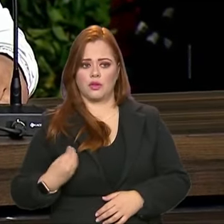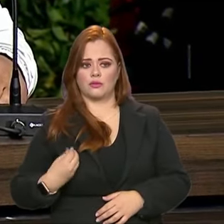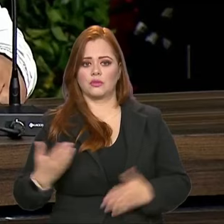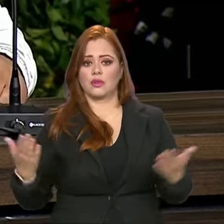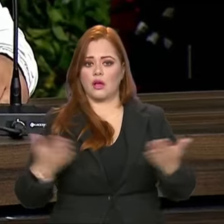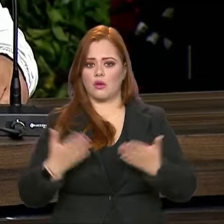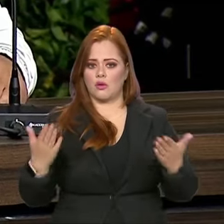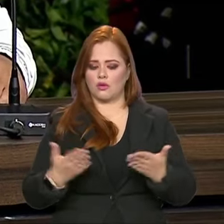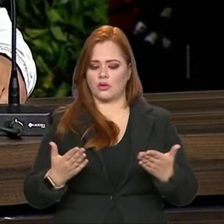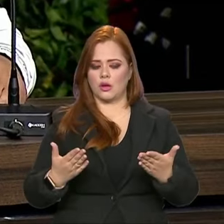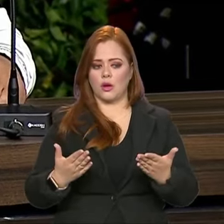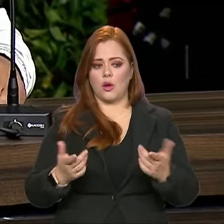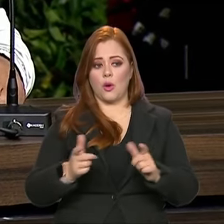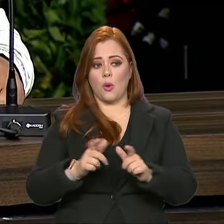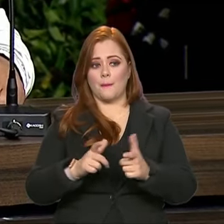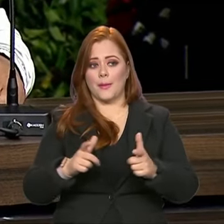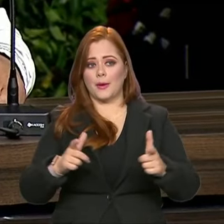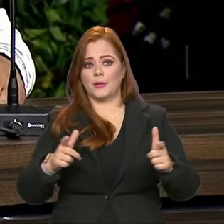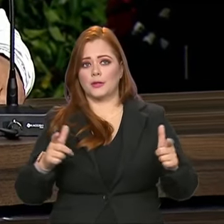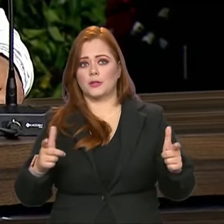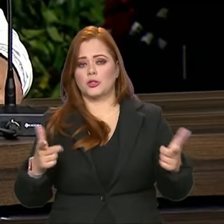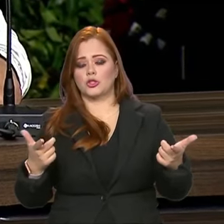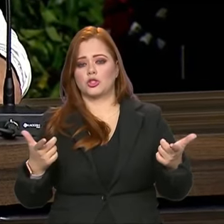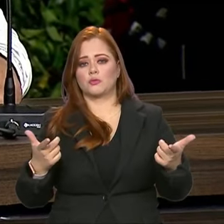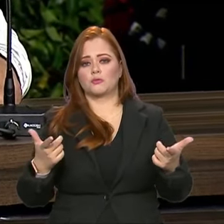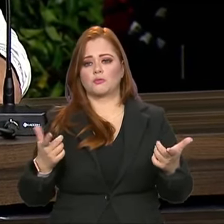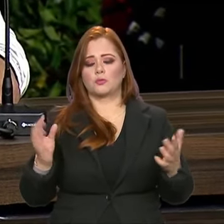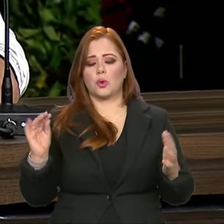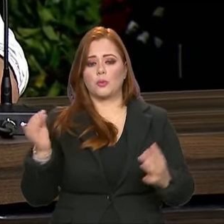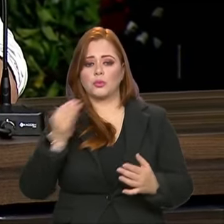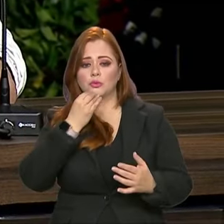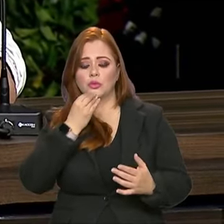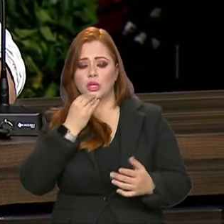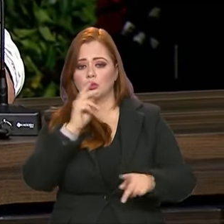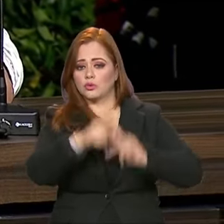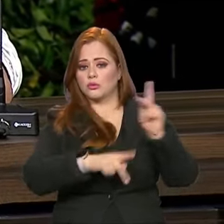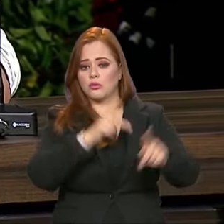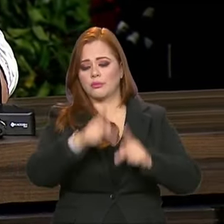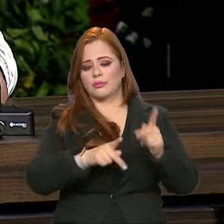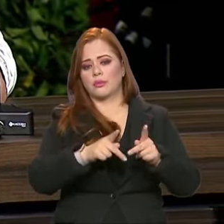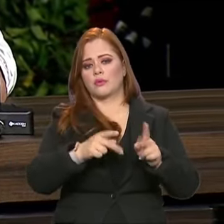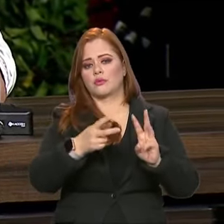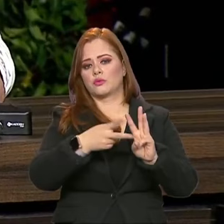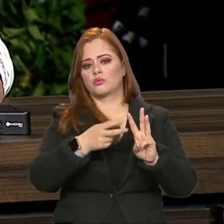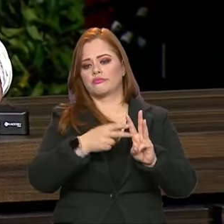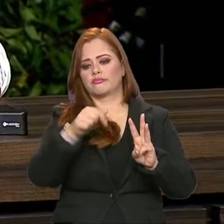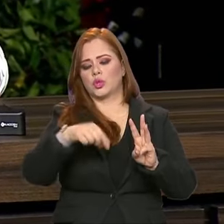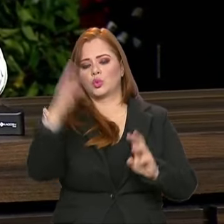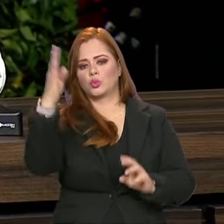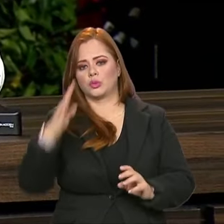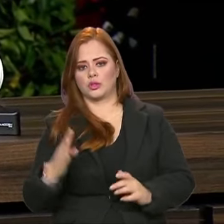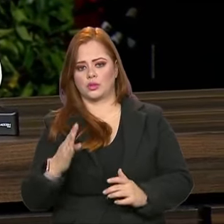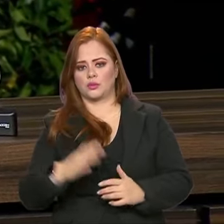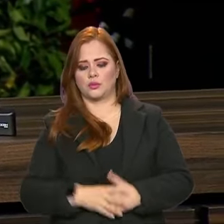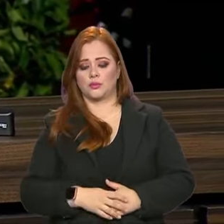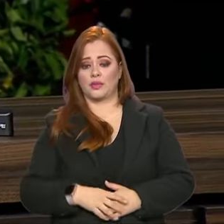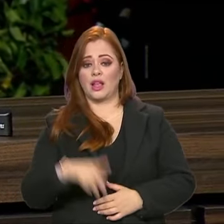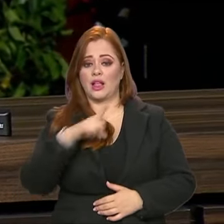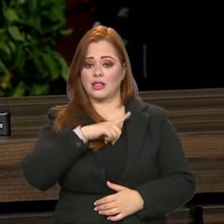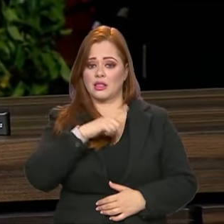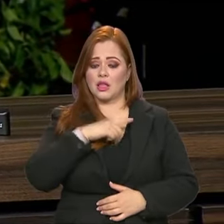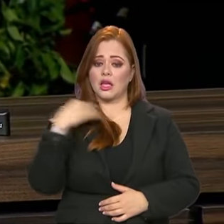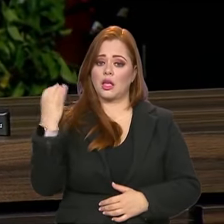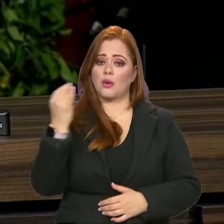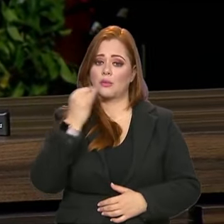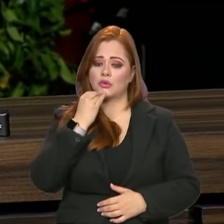momento, dos povos indígenas no Brasil, onde temos a oportunidade de construir